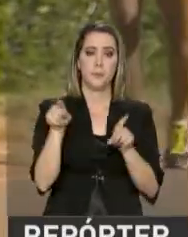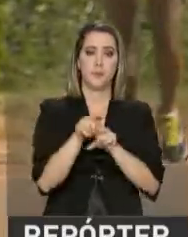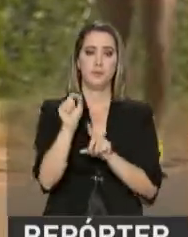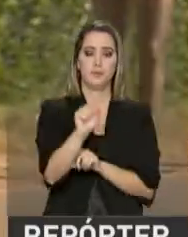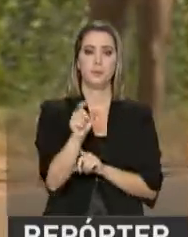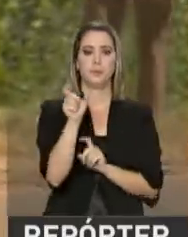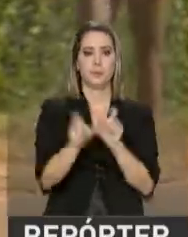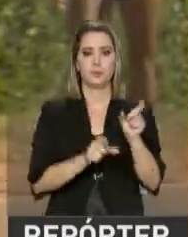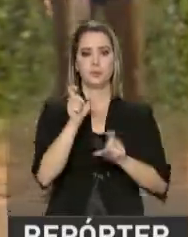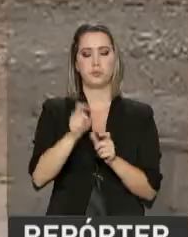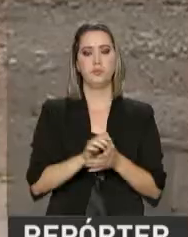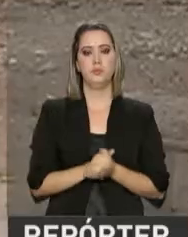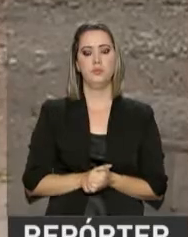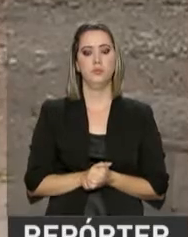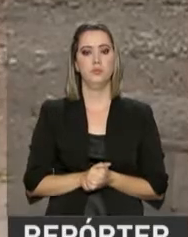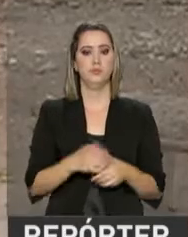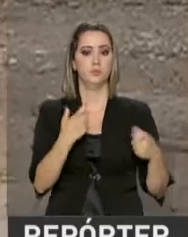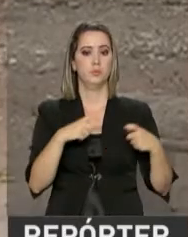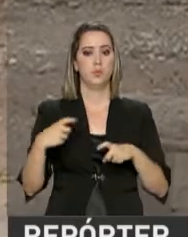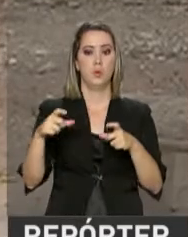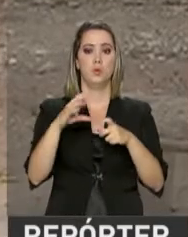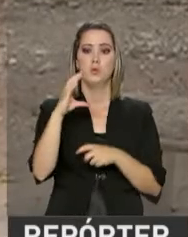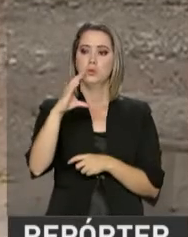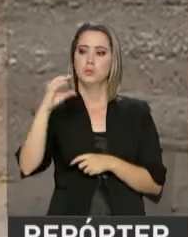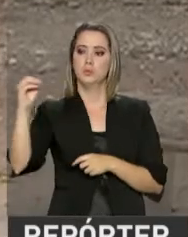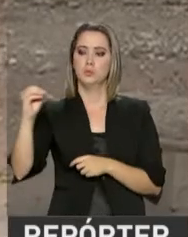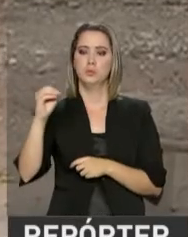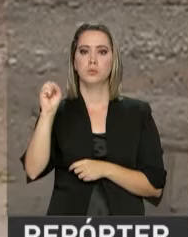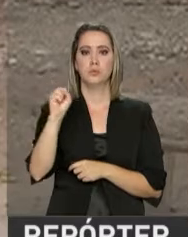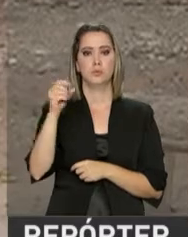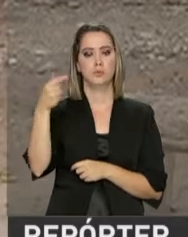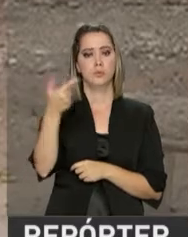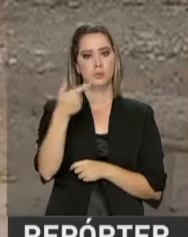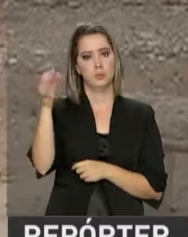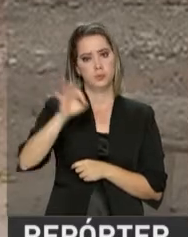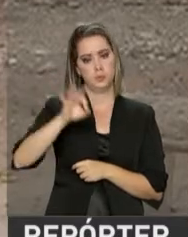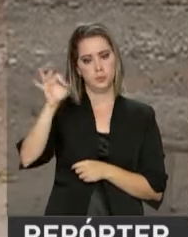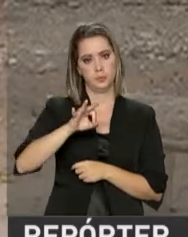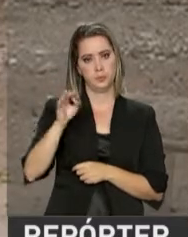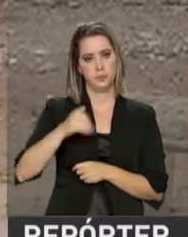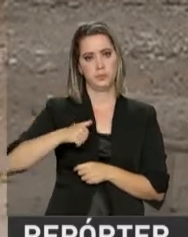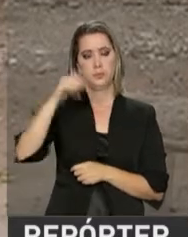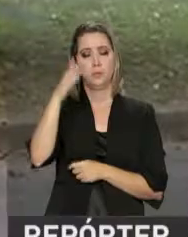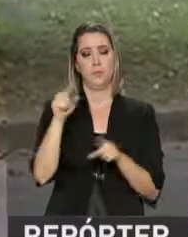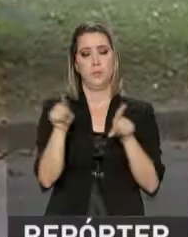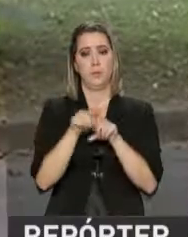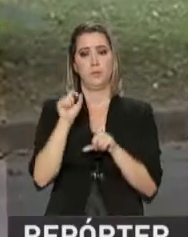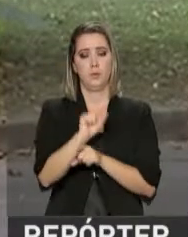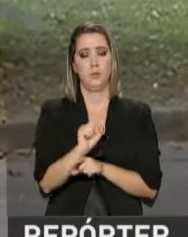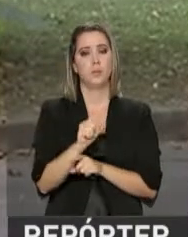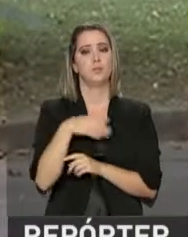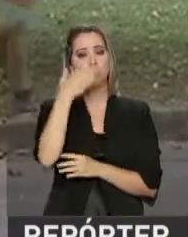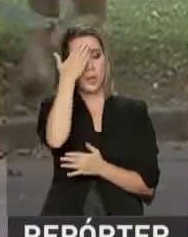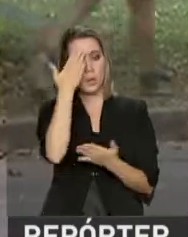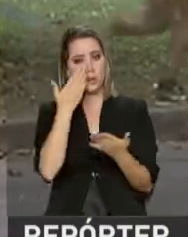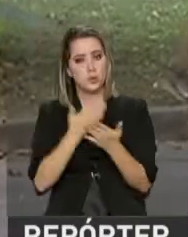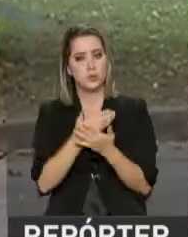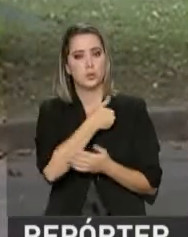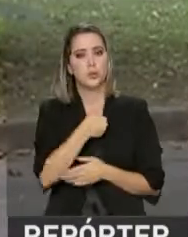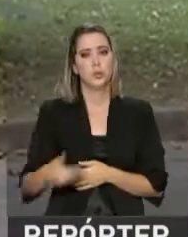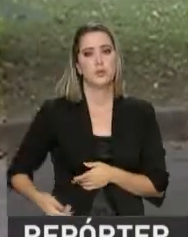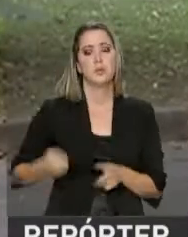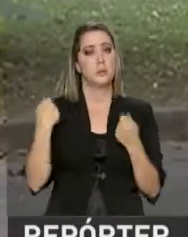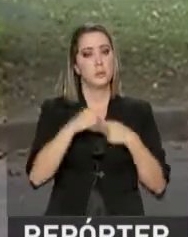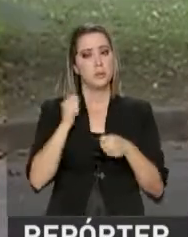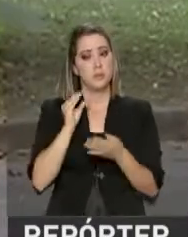50,4% dos entrevistados. Na região centro-oeste, 82% dos entrevistados com melhor nível de escolaridade acreditam que o governo